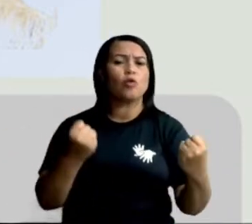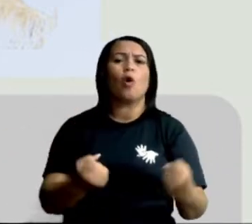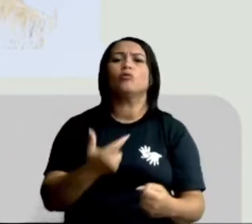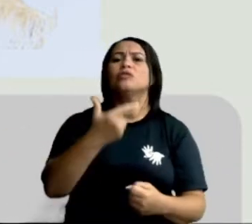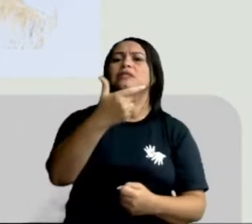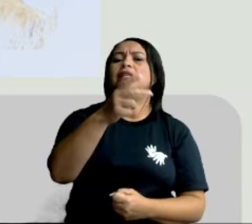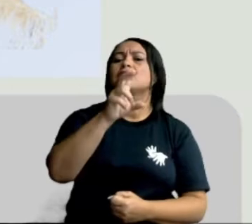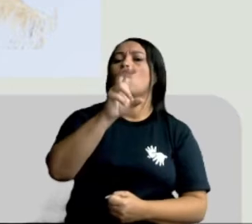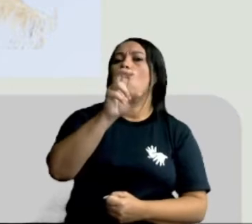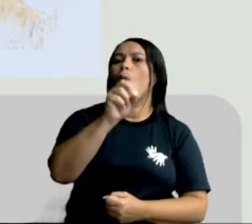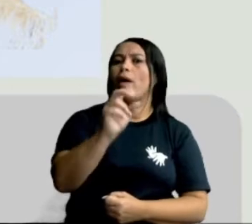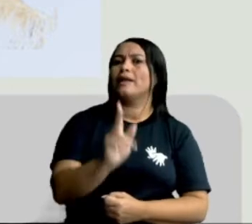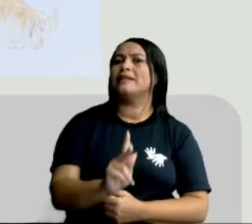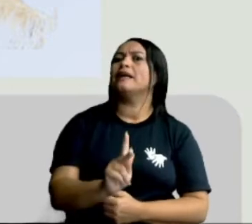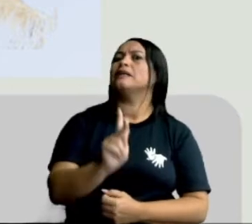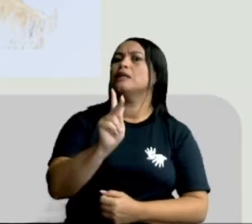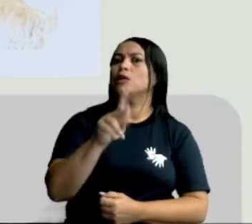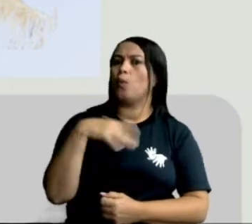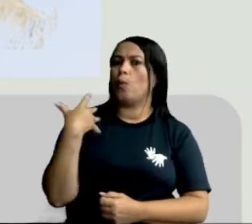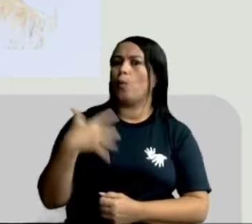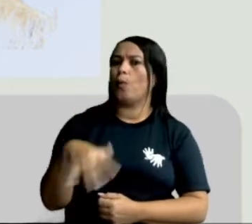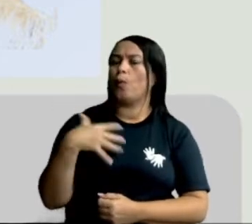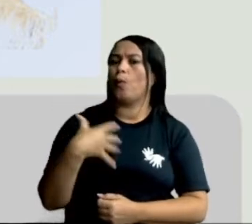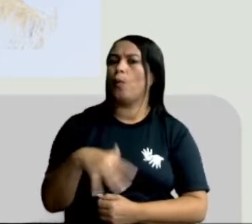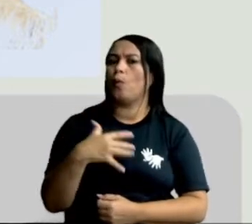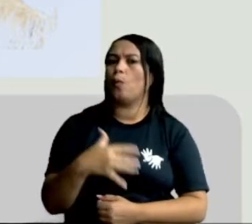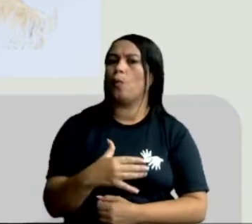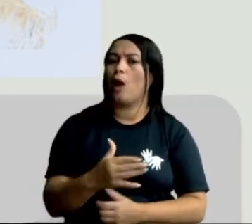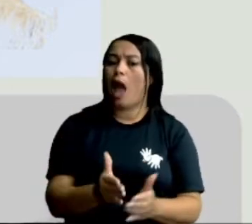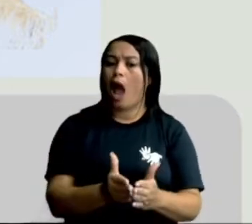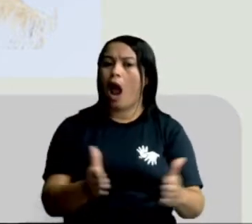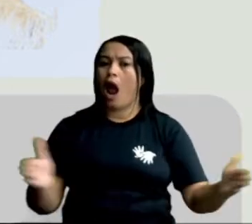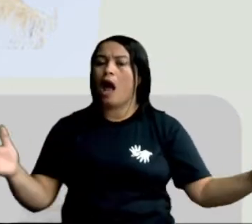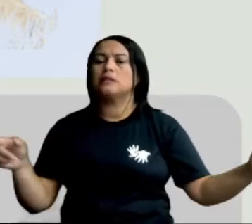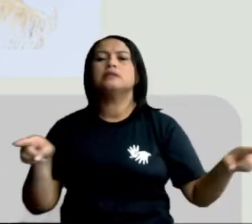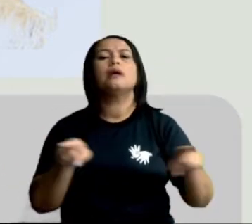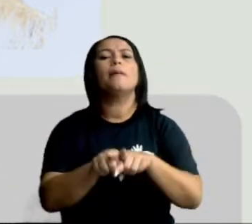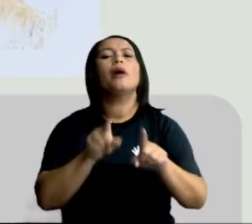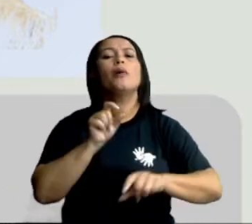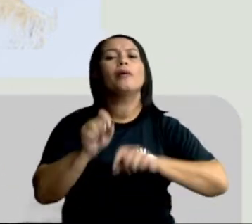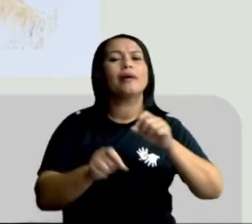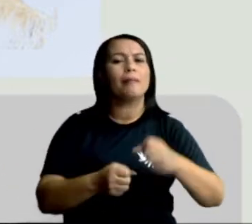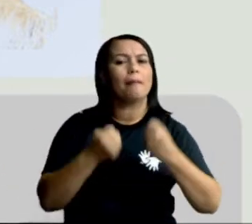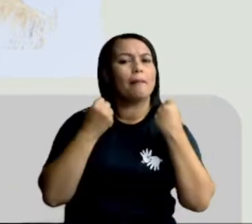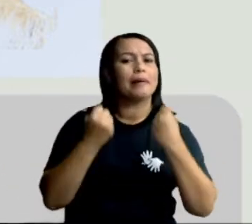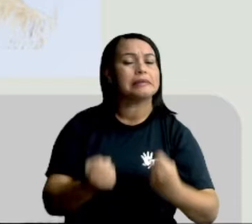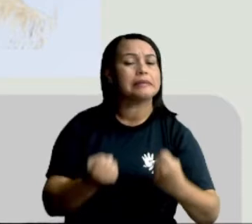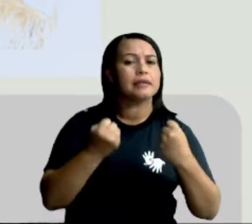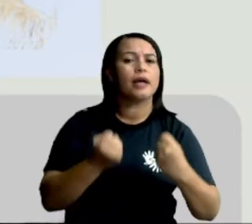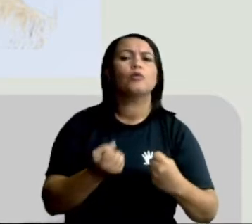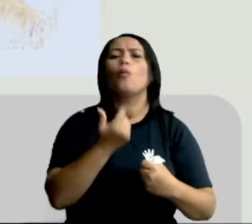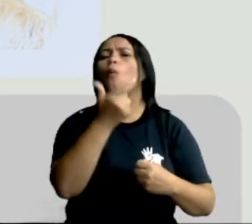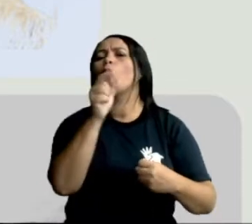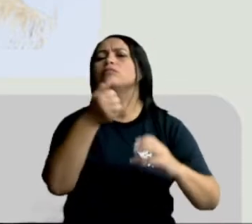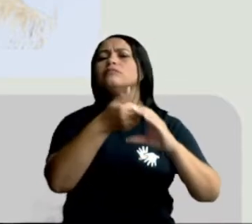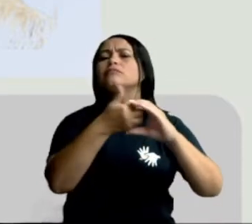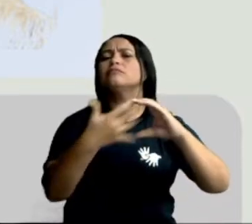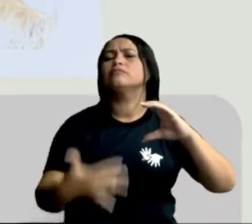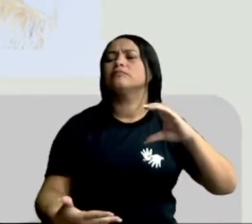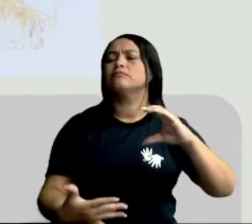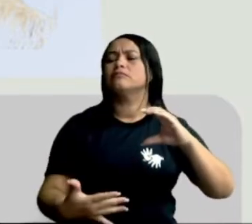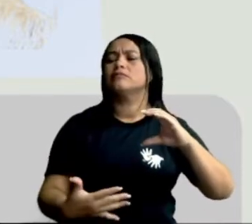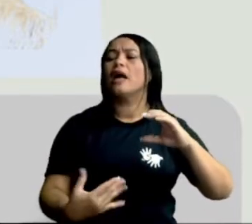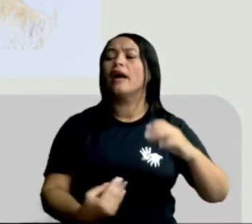quilos. Nossa, ele é enorme e muito pesado. Outra característica.